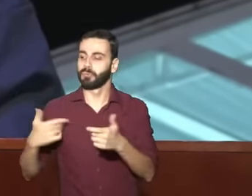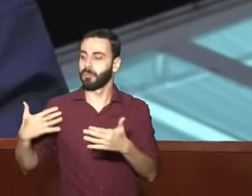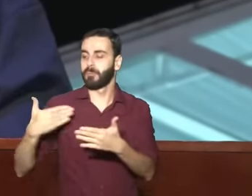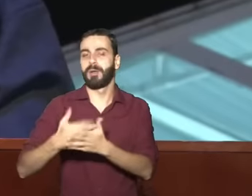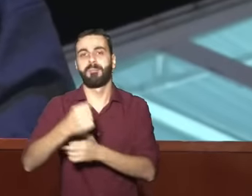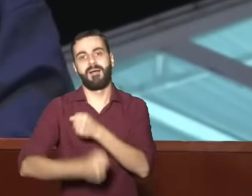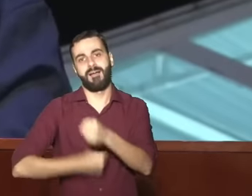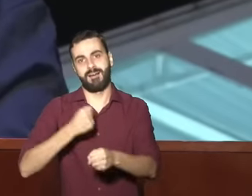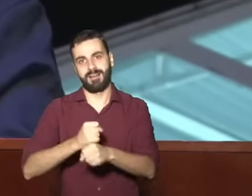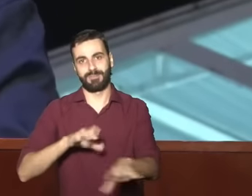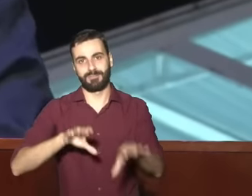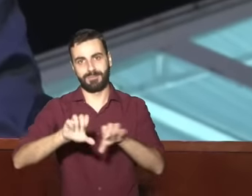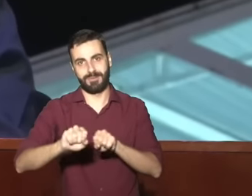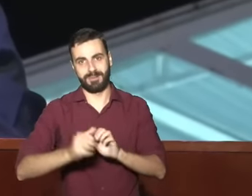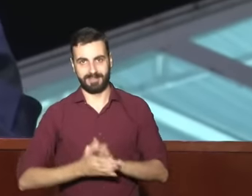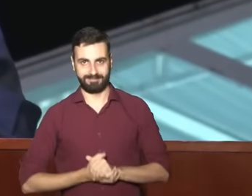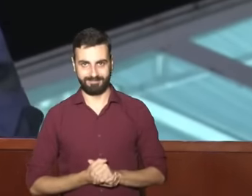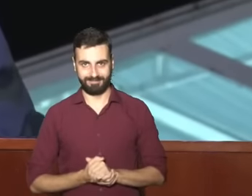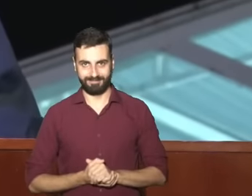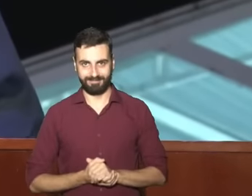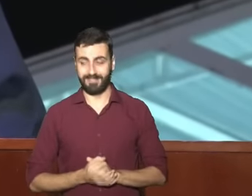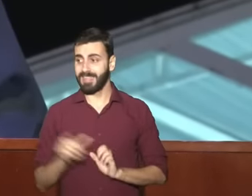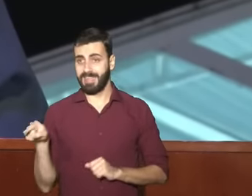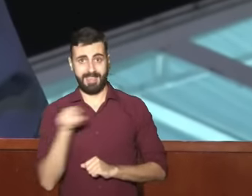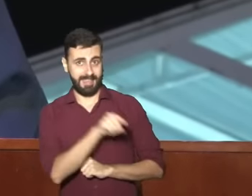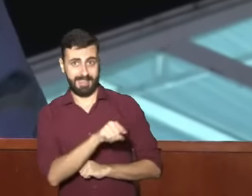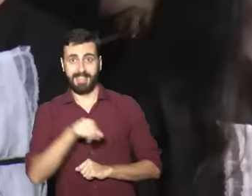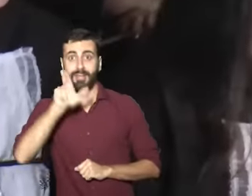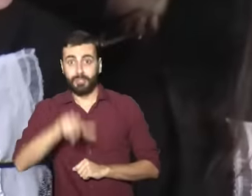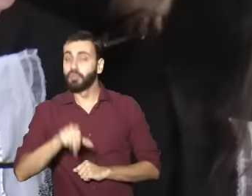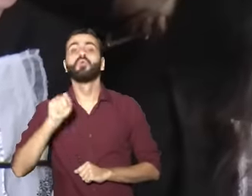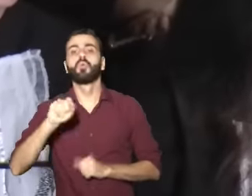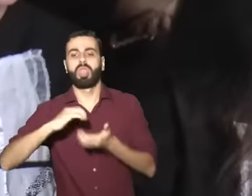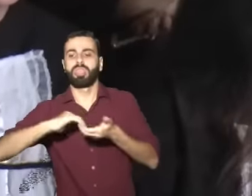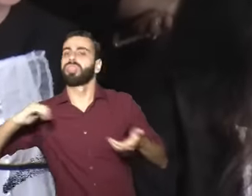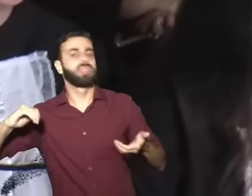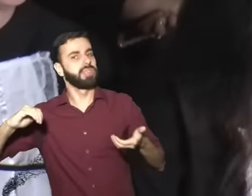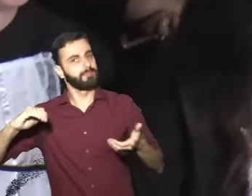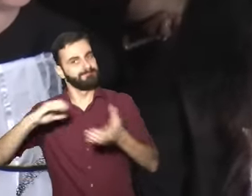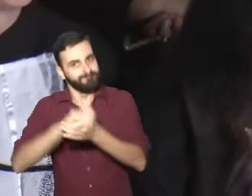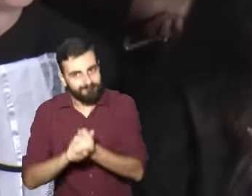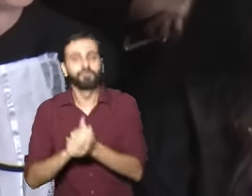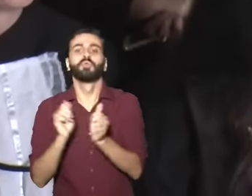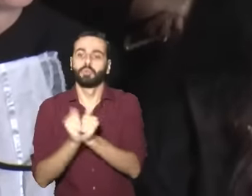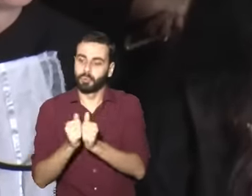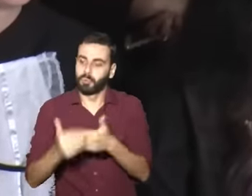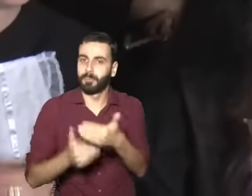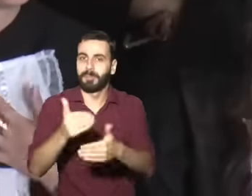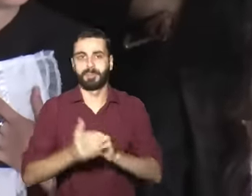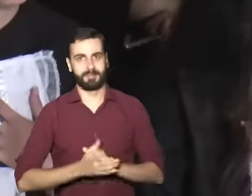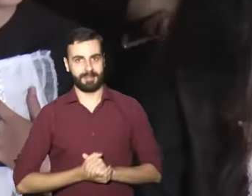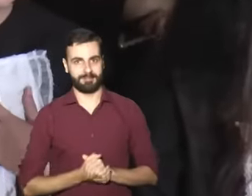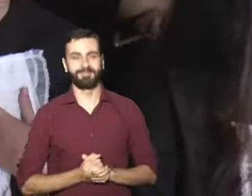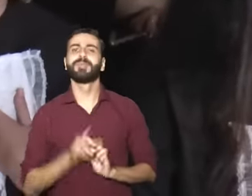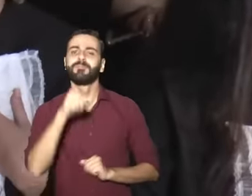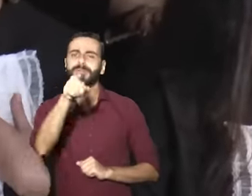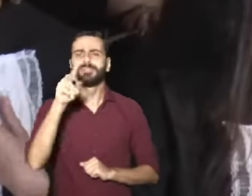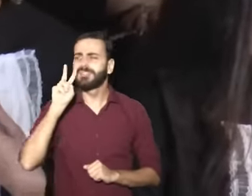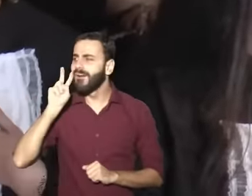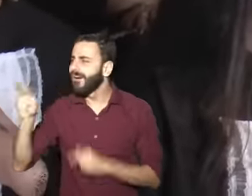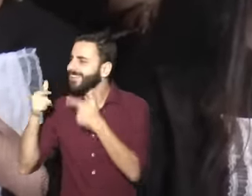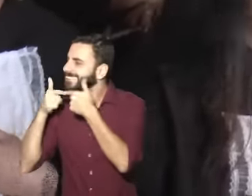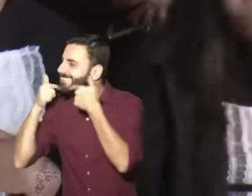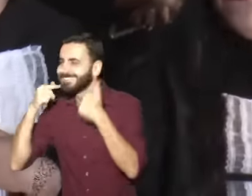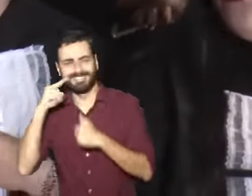durante toda a graduação. Aqueles que nunca soltaram a sua mão. Por isso, dê um sorriso